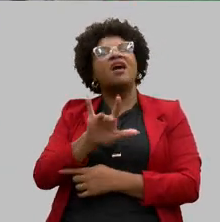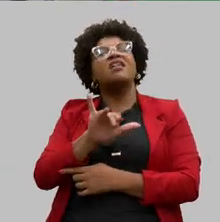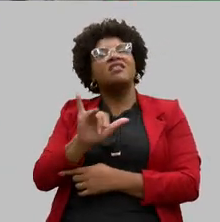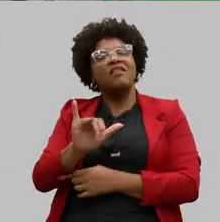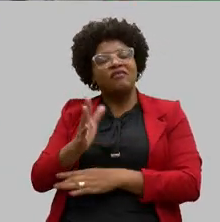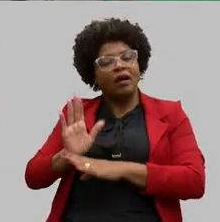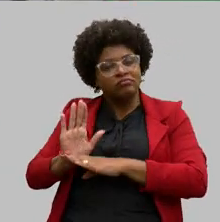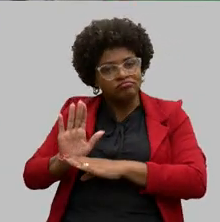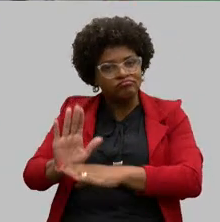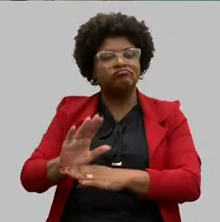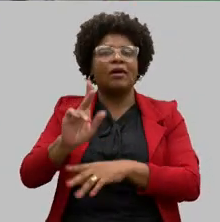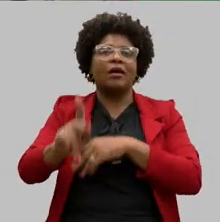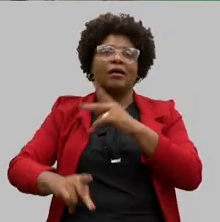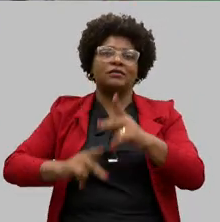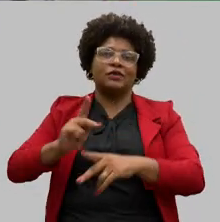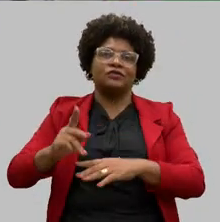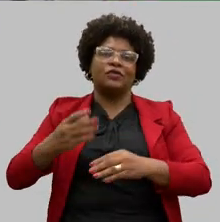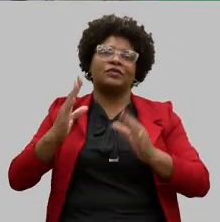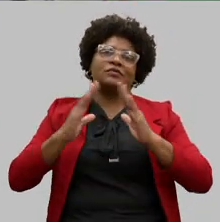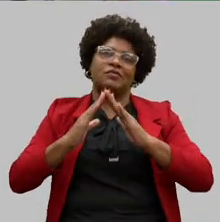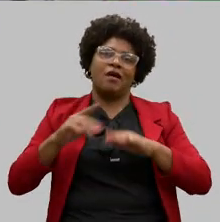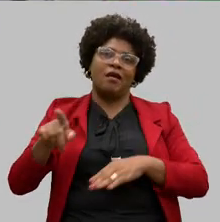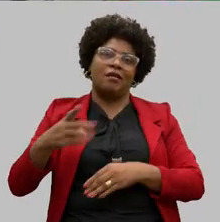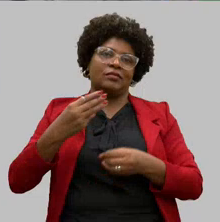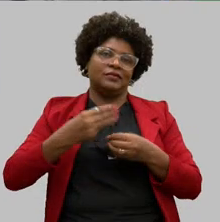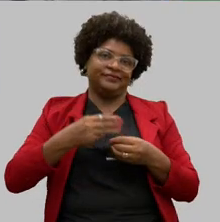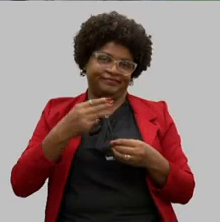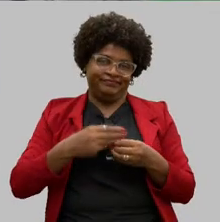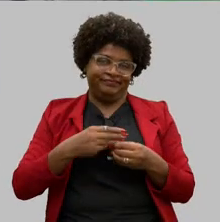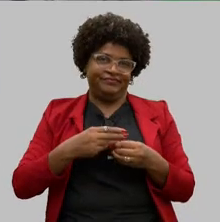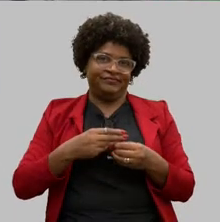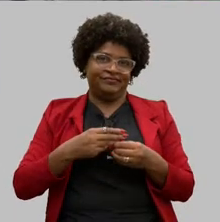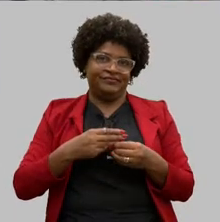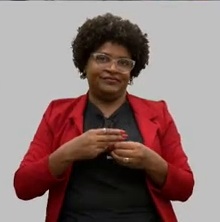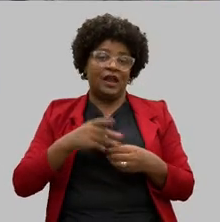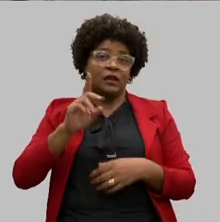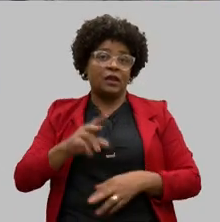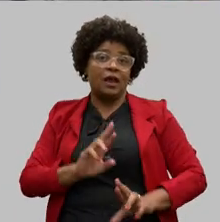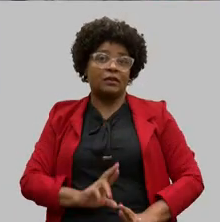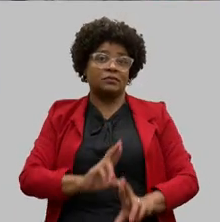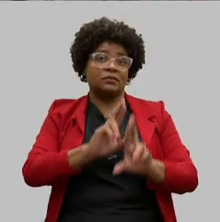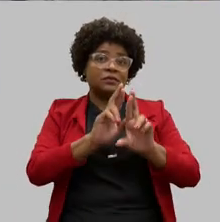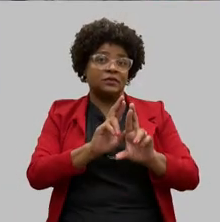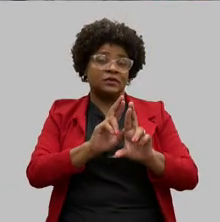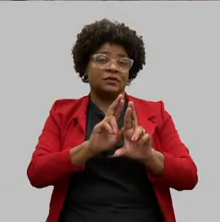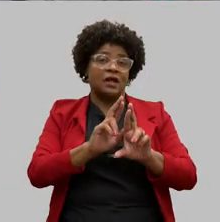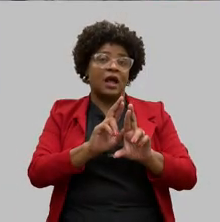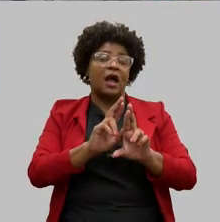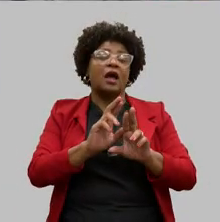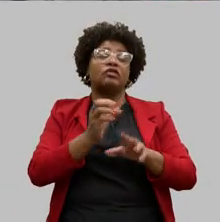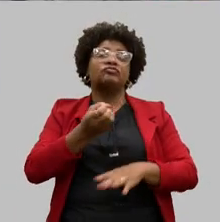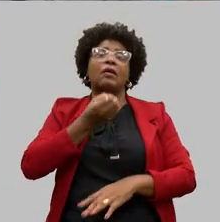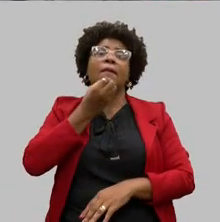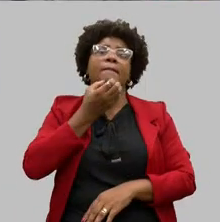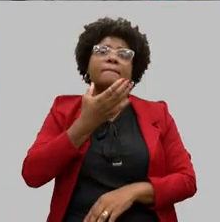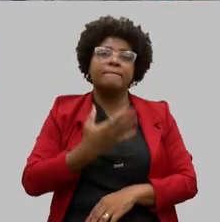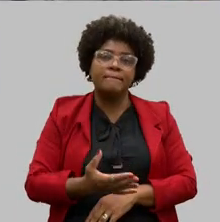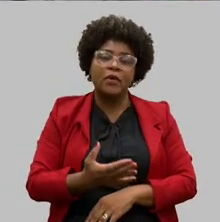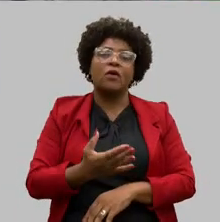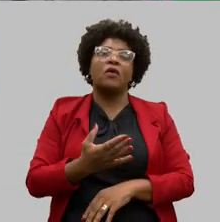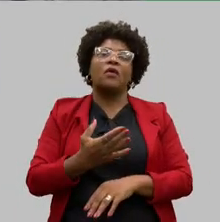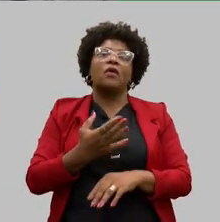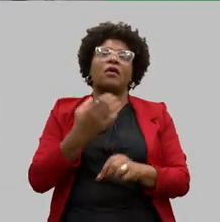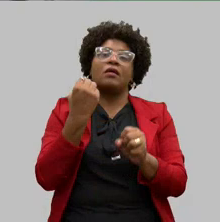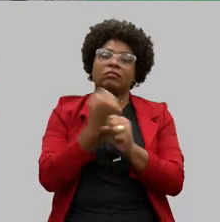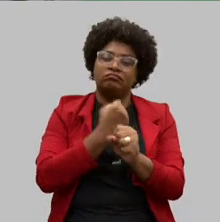munícipes uma vez que a nova titularidade viabilizará a realização de benefício de benfeitorias que